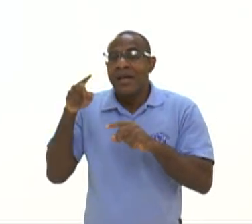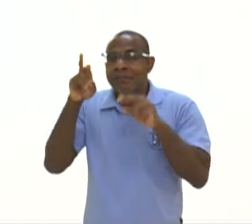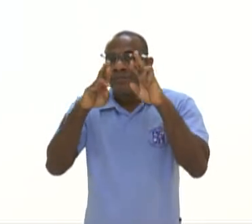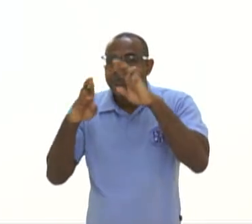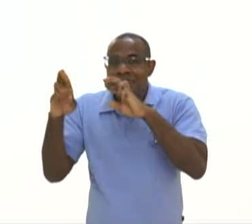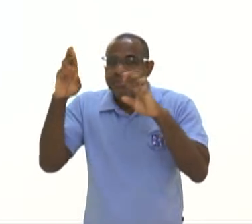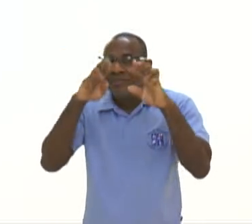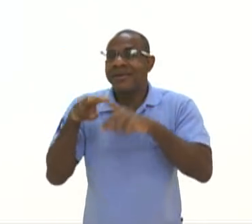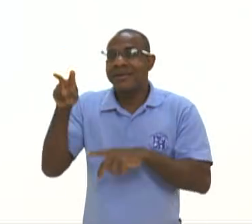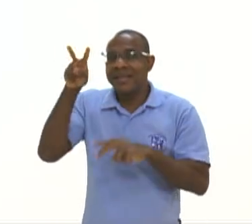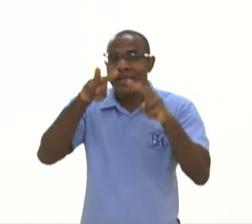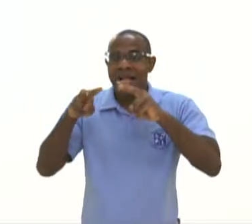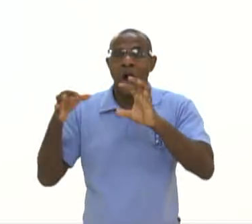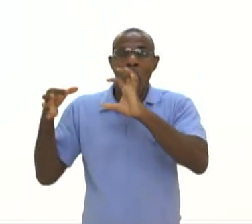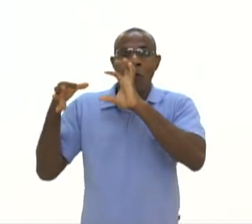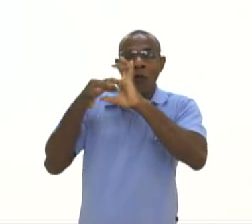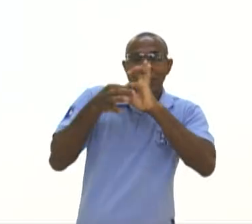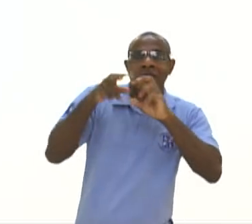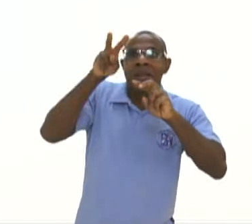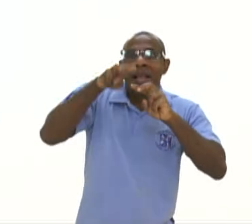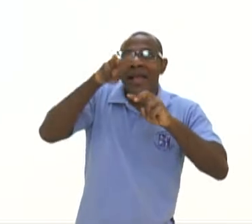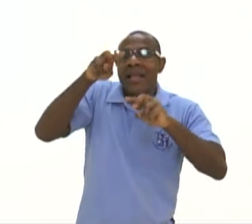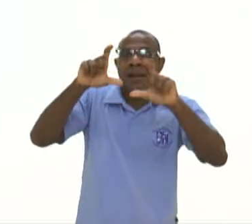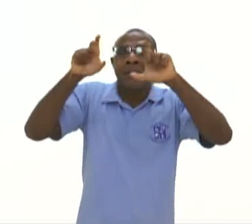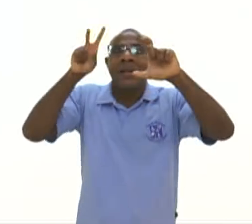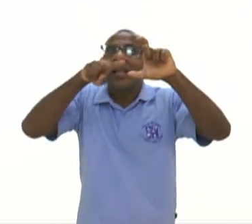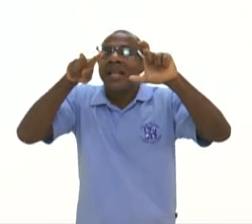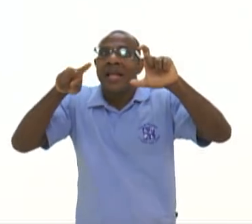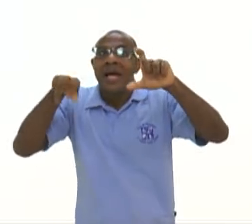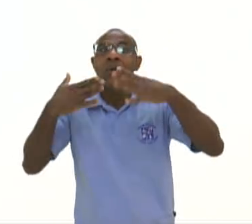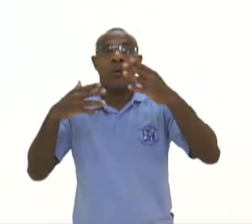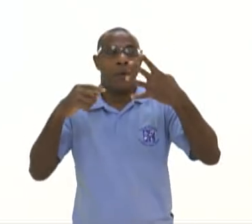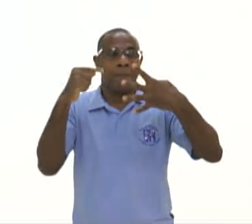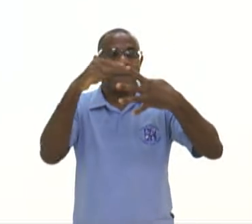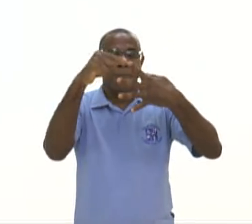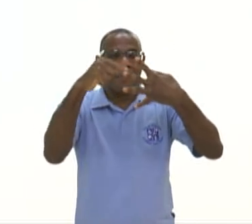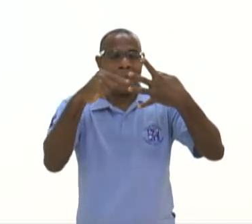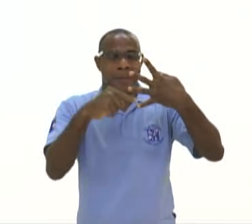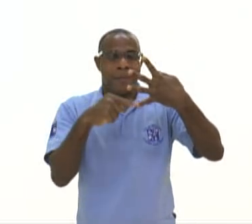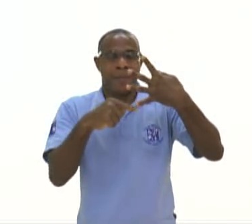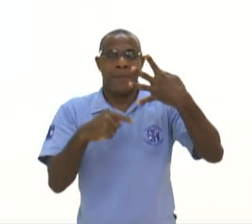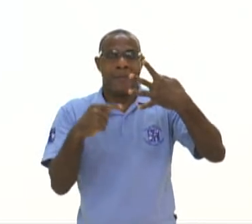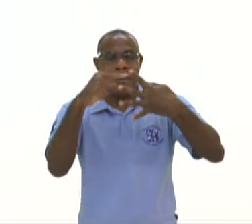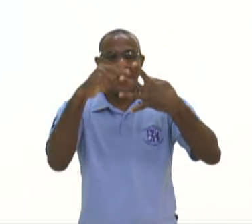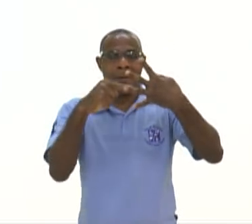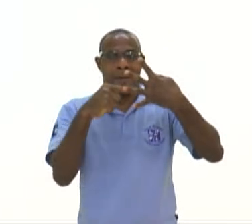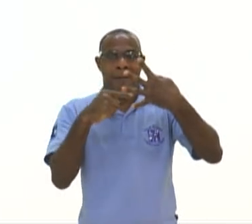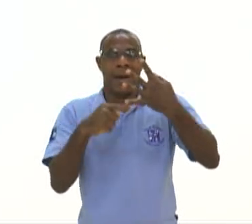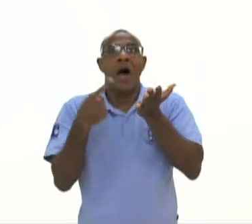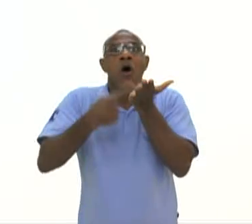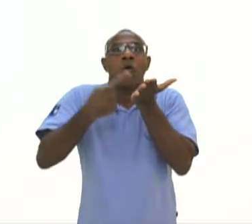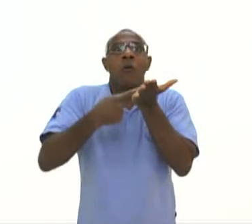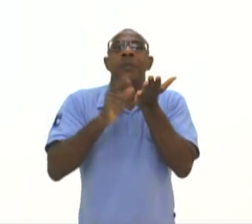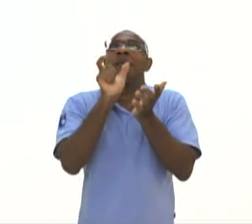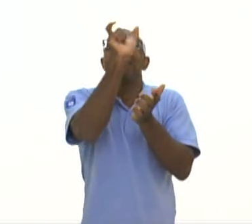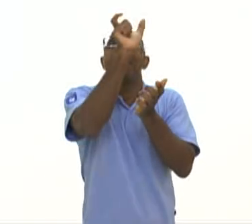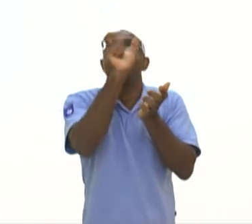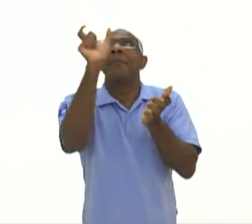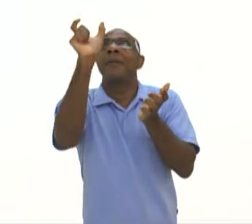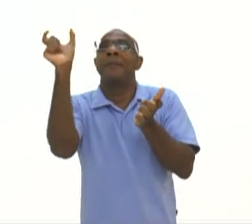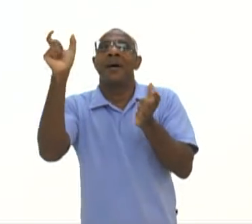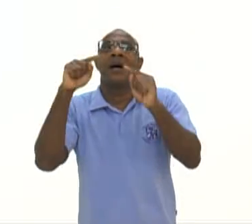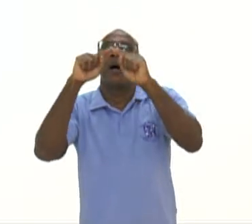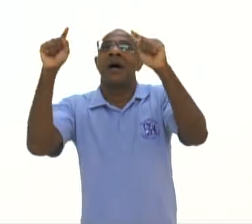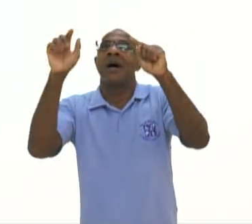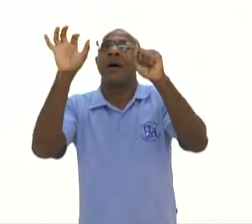analisar todo o contexto e aí ver qual dessas afirmativas que vai encaixar corretamente nos espaços. Na letra